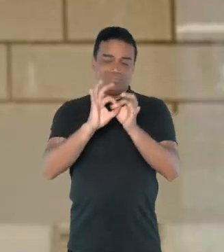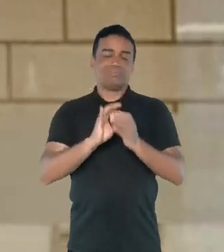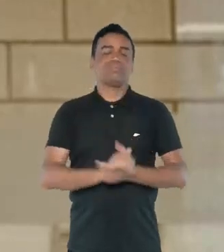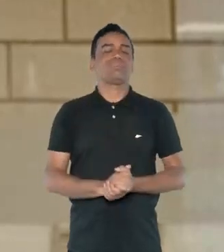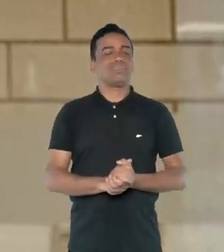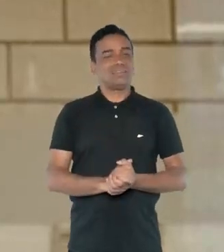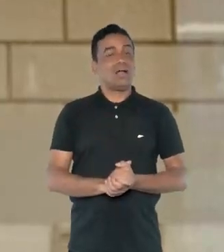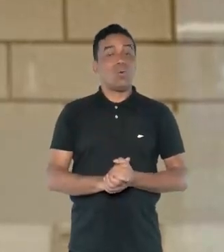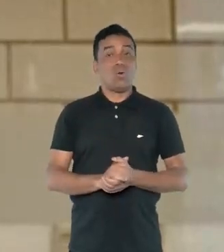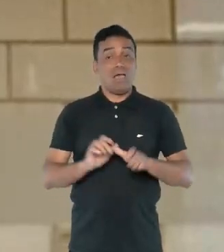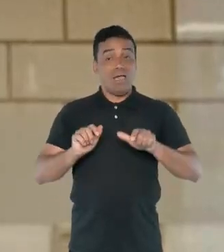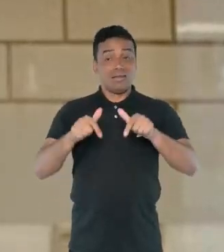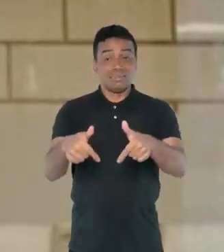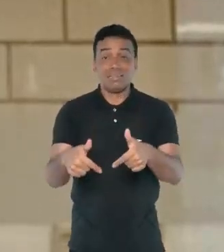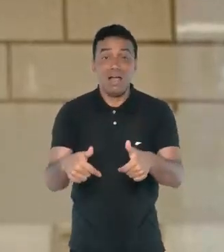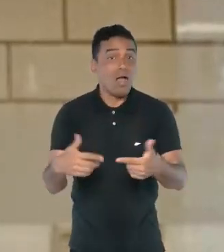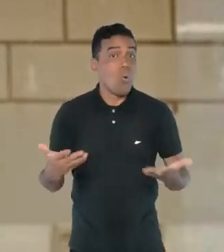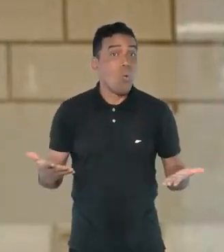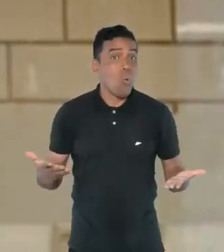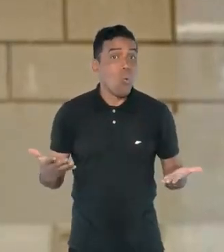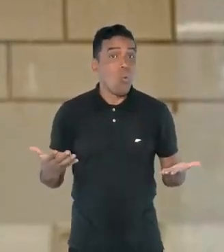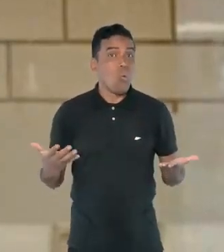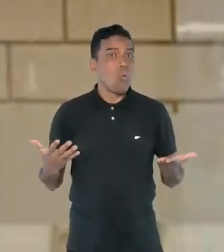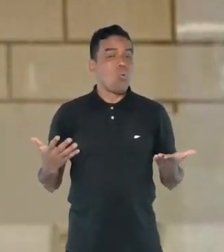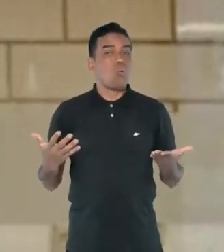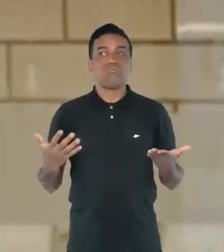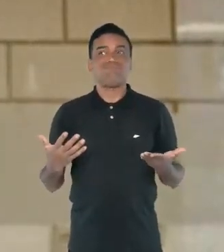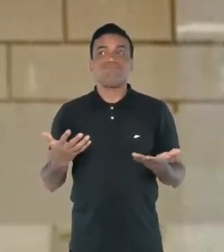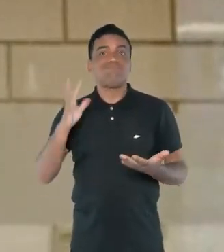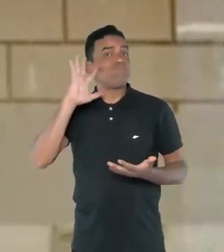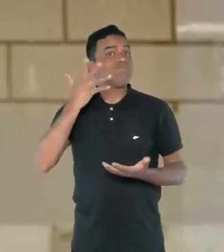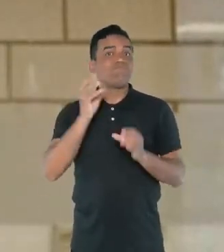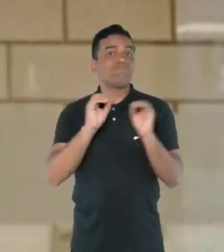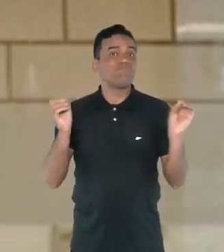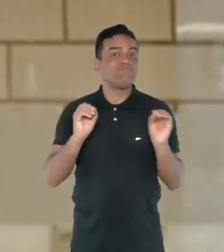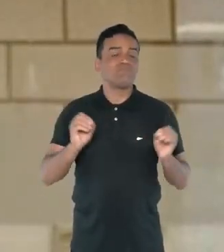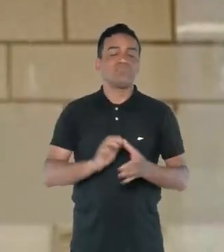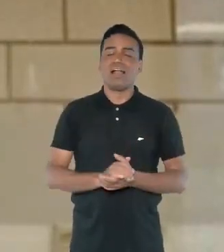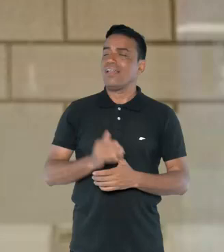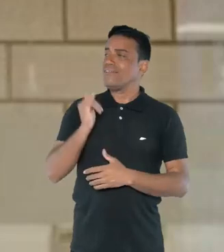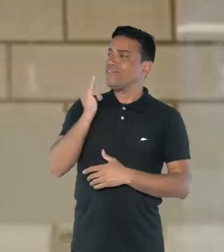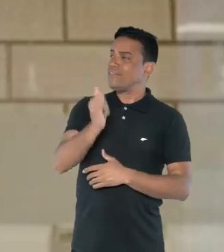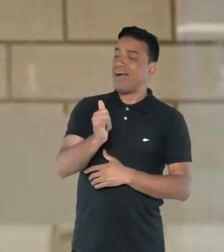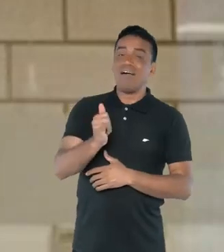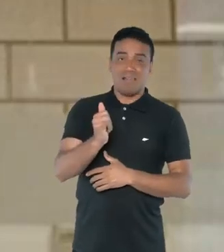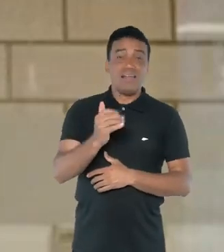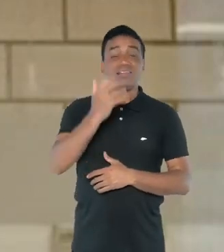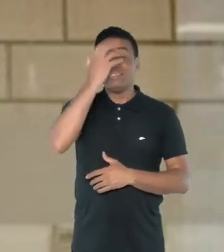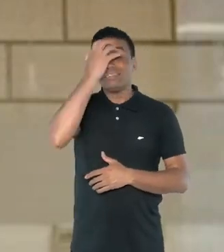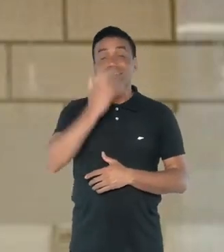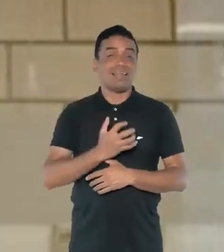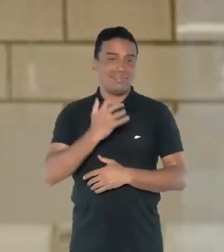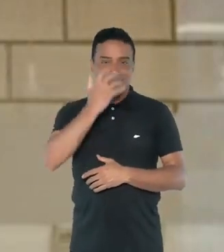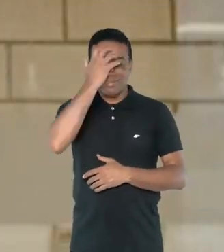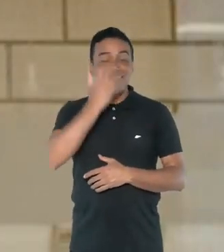é pífia. A recepção não vem. Ele fala assim, e ele tinha